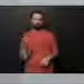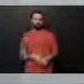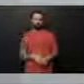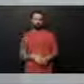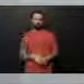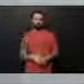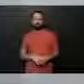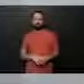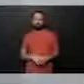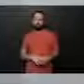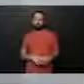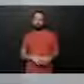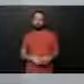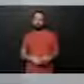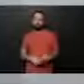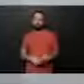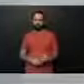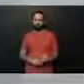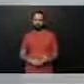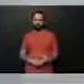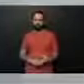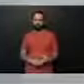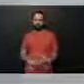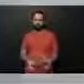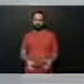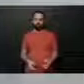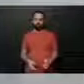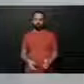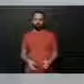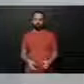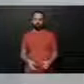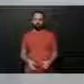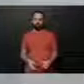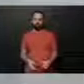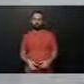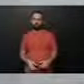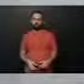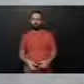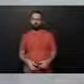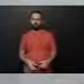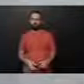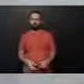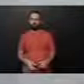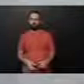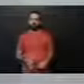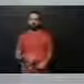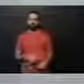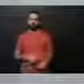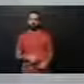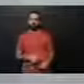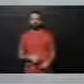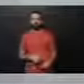número, nenhum algarismo na ordem das unidades. Mais uma maneira para representar.